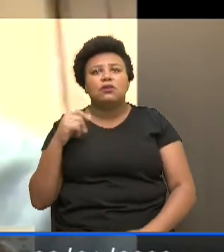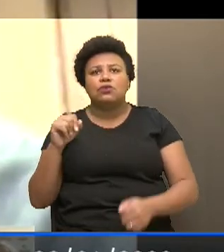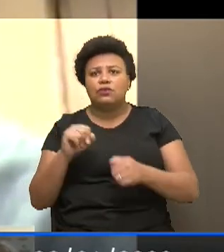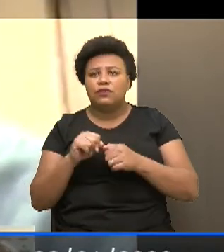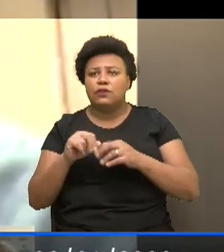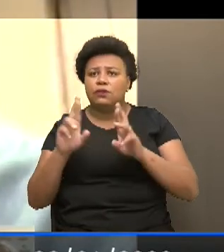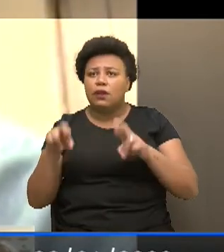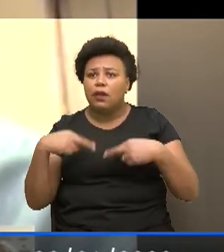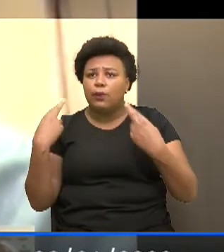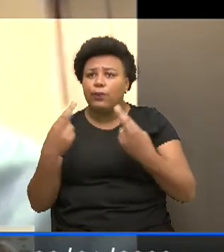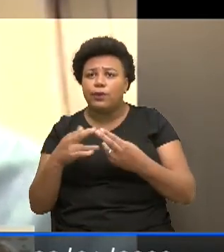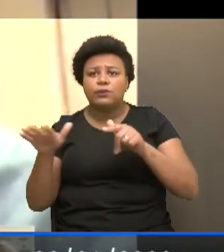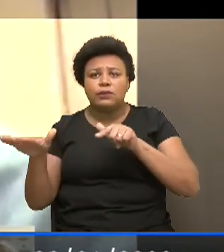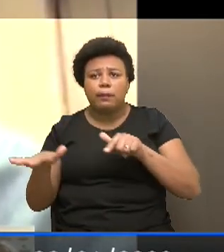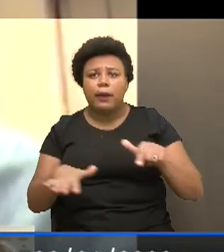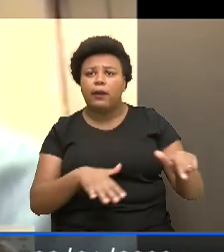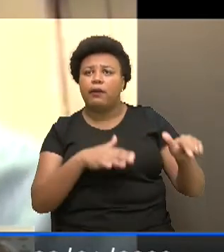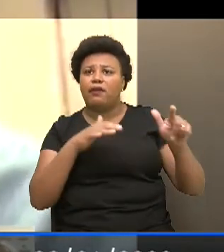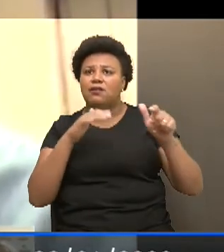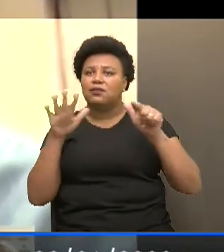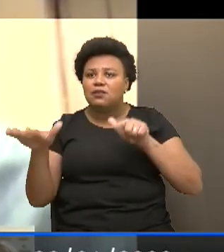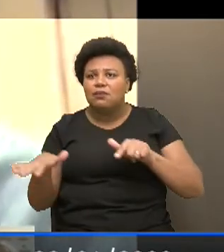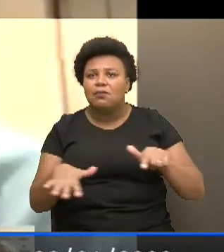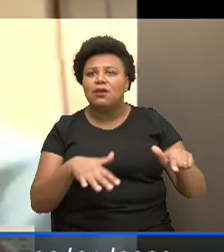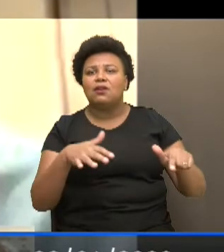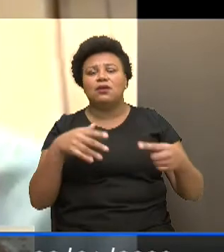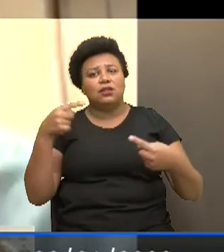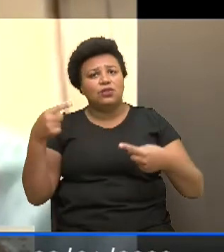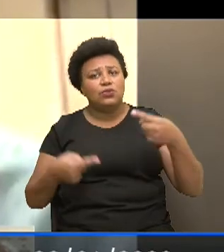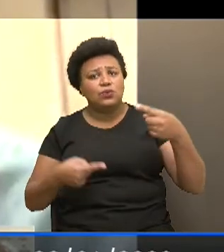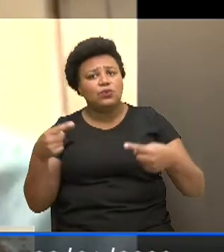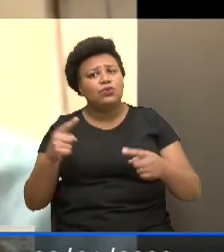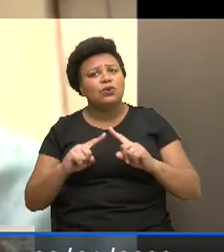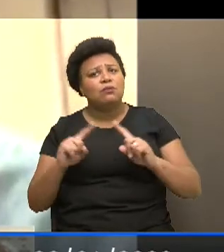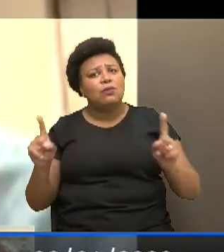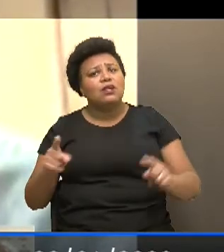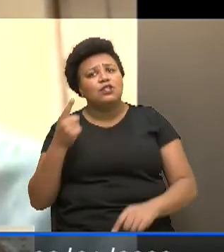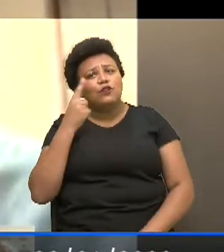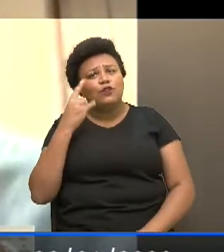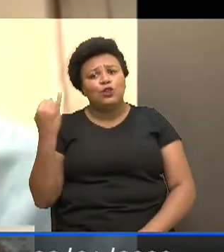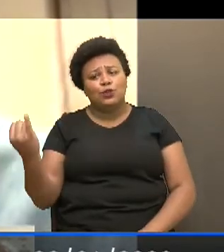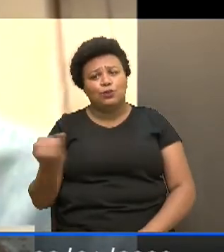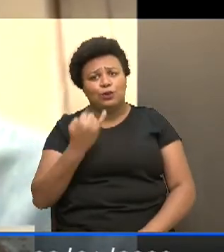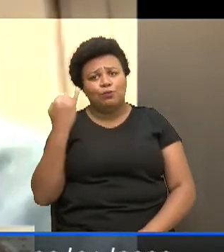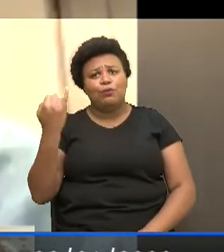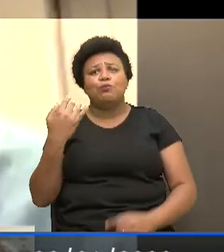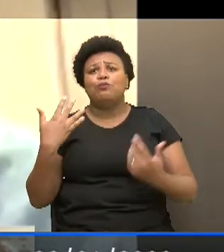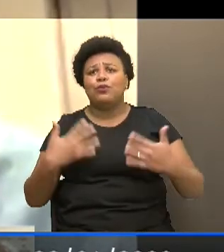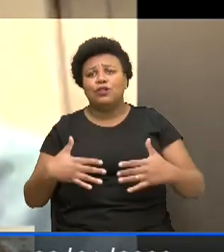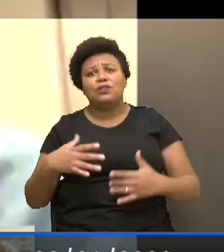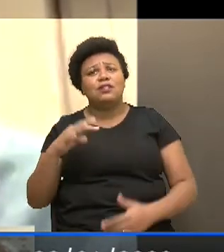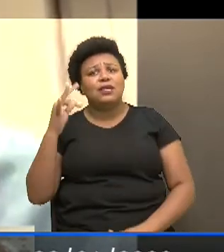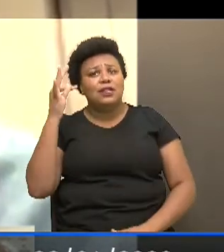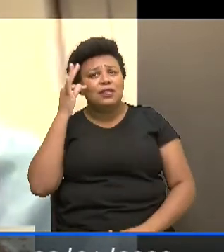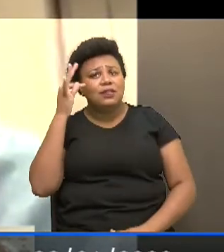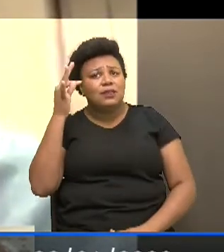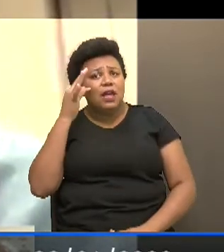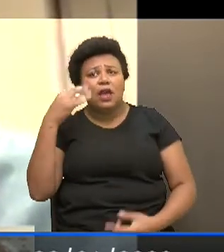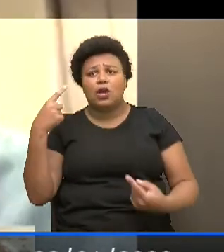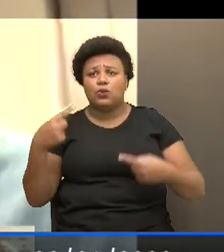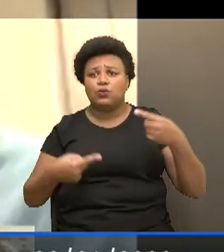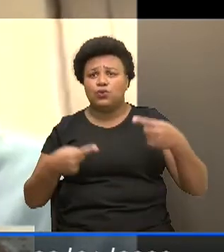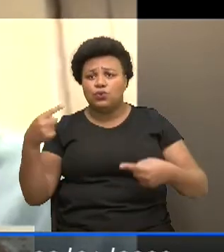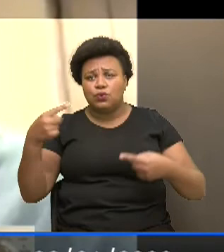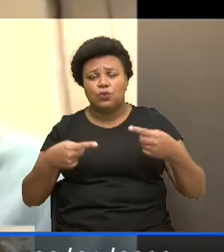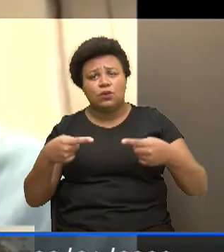reuniões semanais, né, e discutir essa questão, mas eu vejo com uma importância grande que técnicos discutam daqui